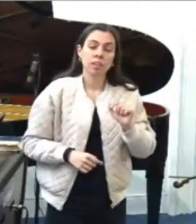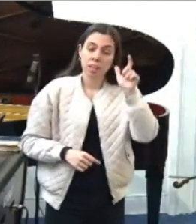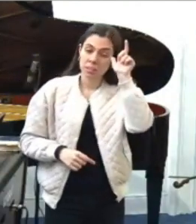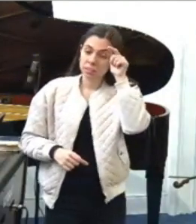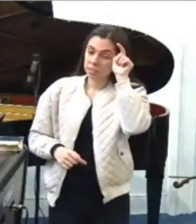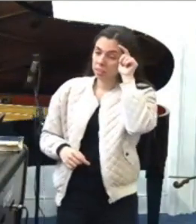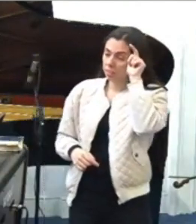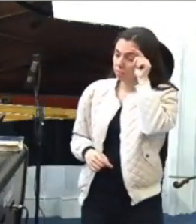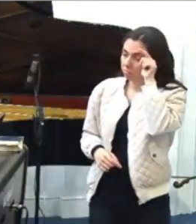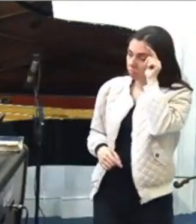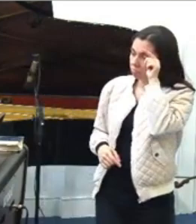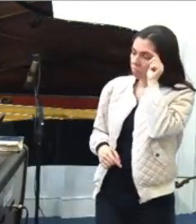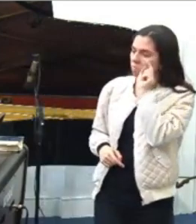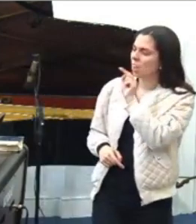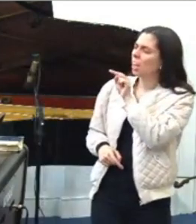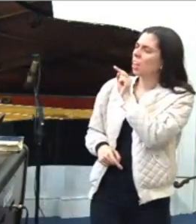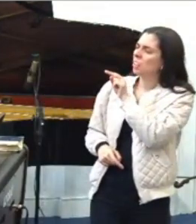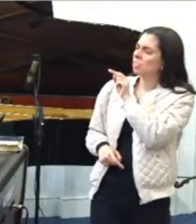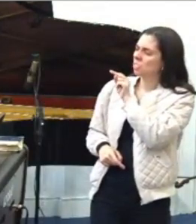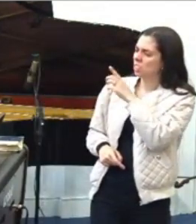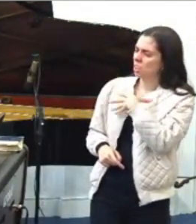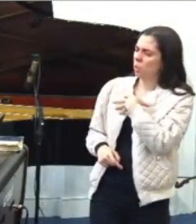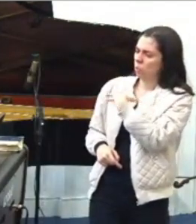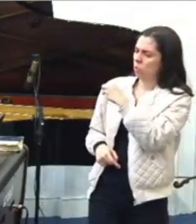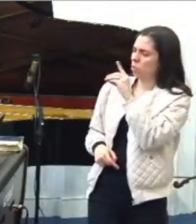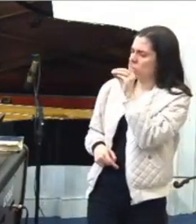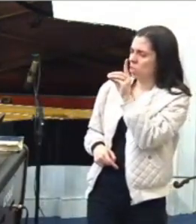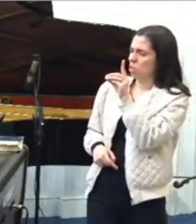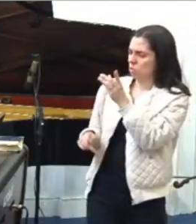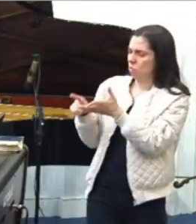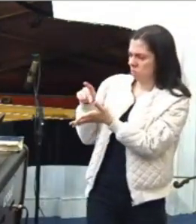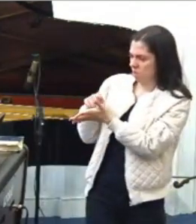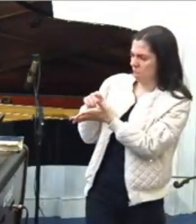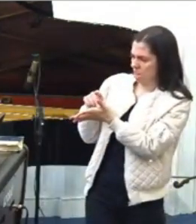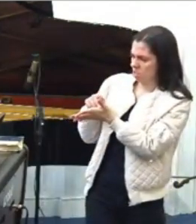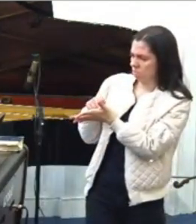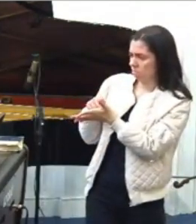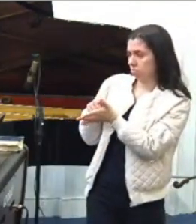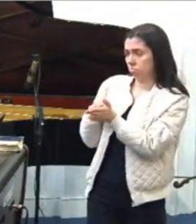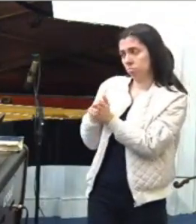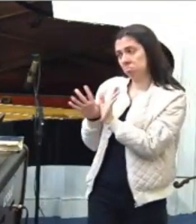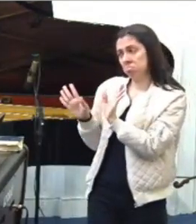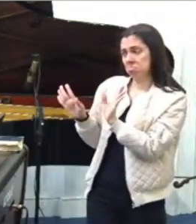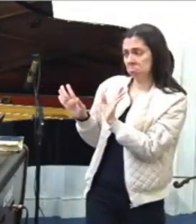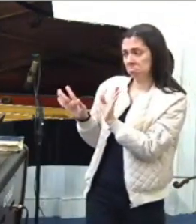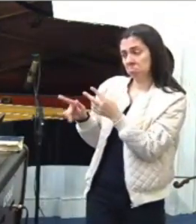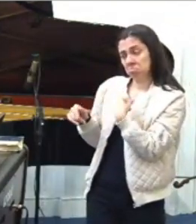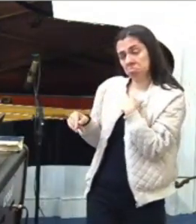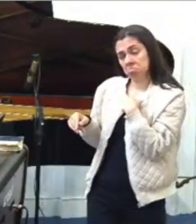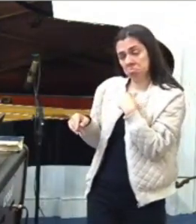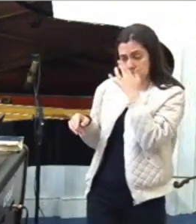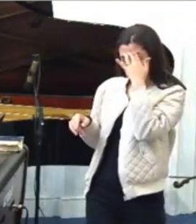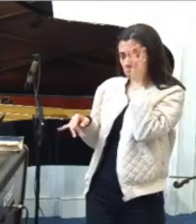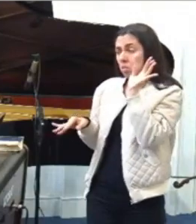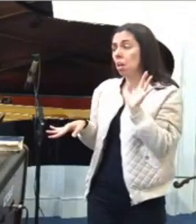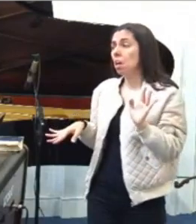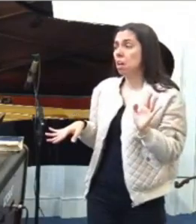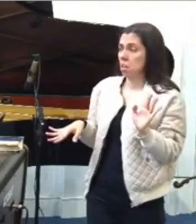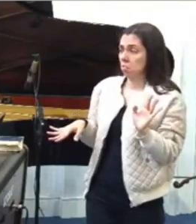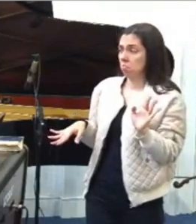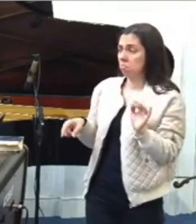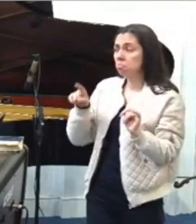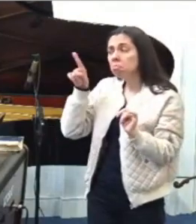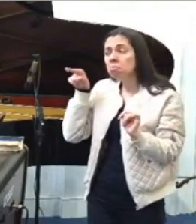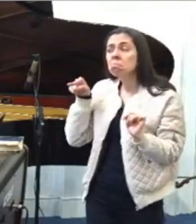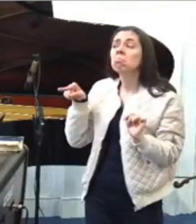ele não consegue obter um engano final, cujo resultado é nós nos afastarmos completamente de Deus, a não ser que, é claro,